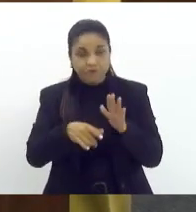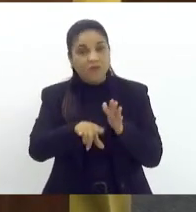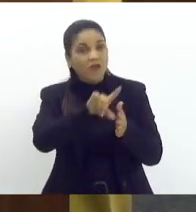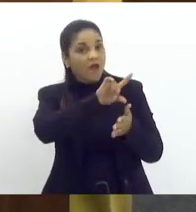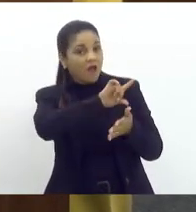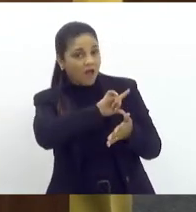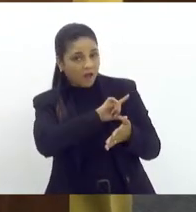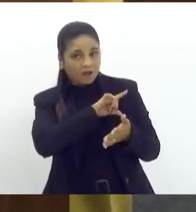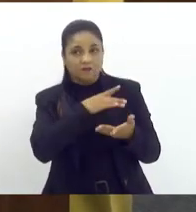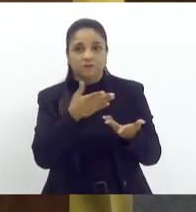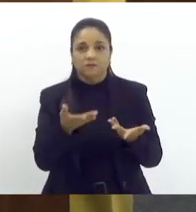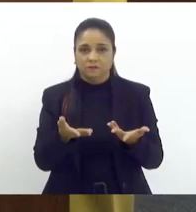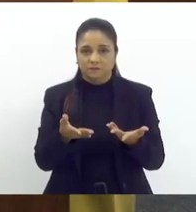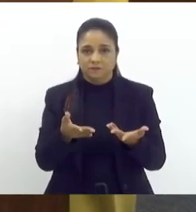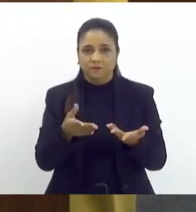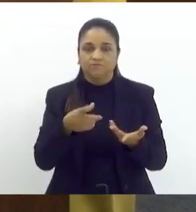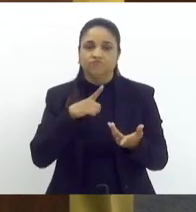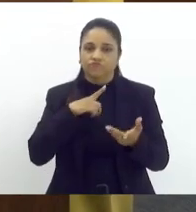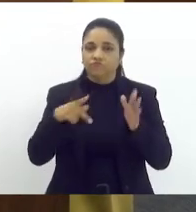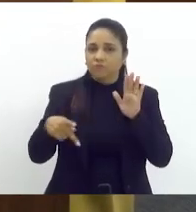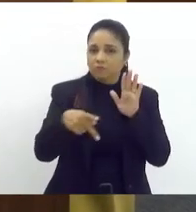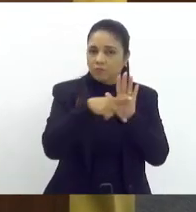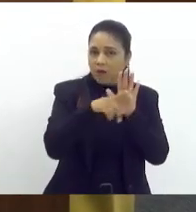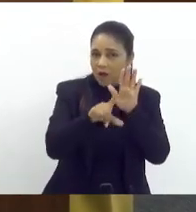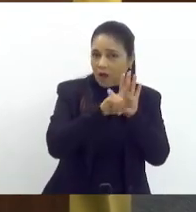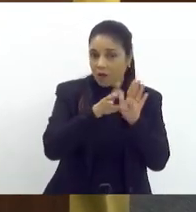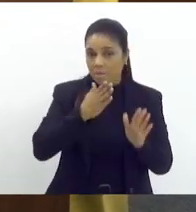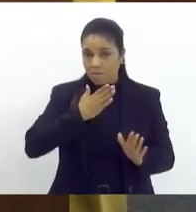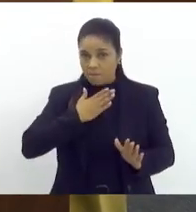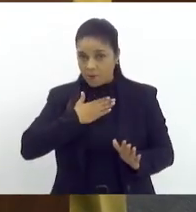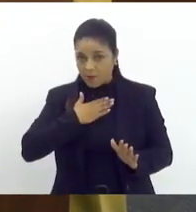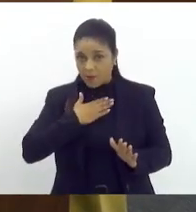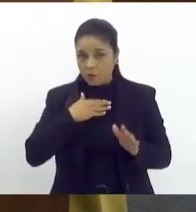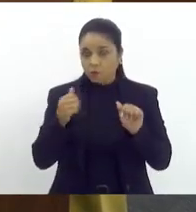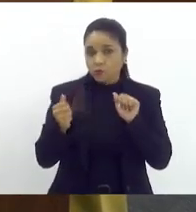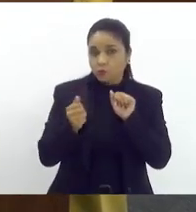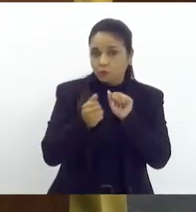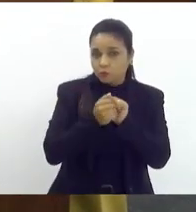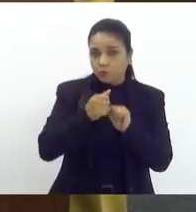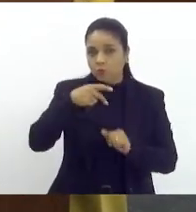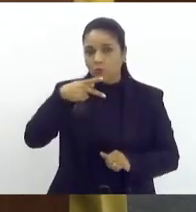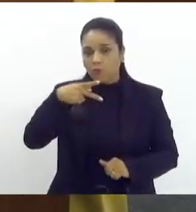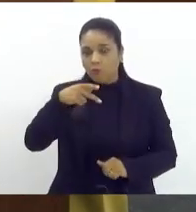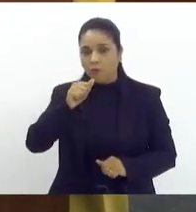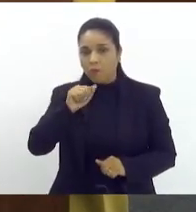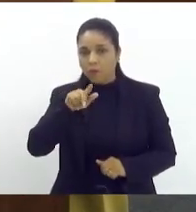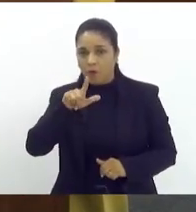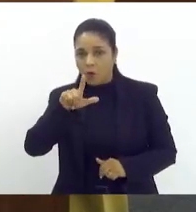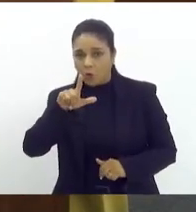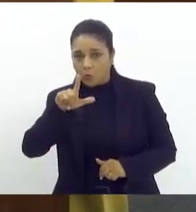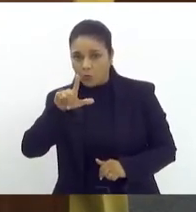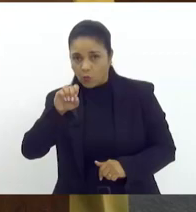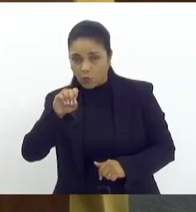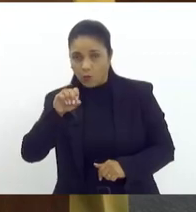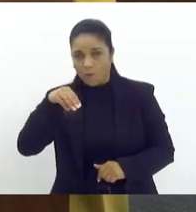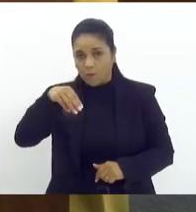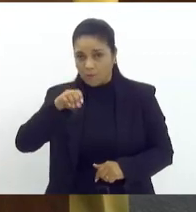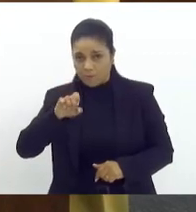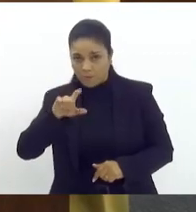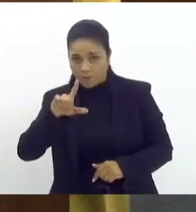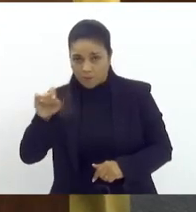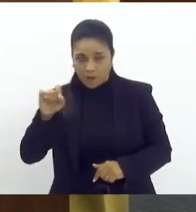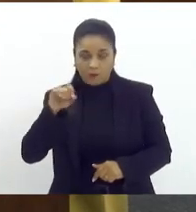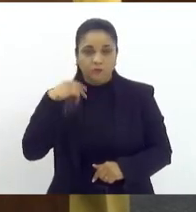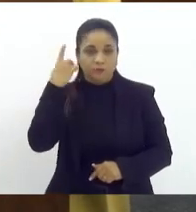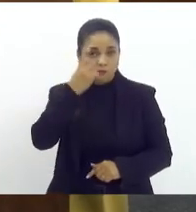anteriormente num projeto de lei meu com Deputado Paulo Melo que nós tivemos a